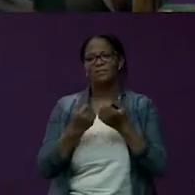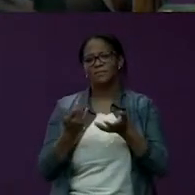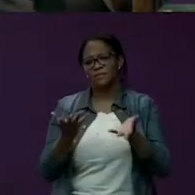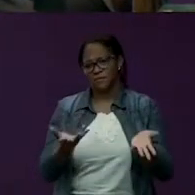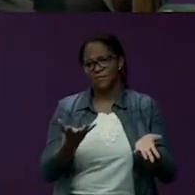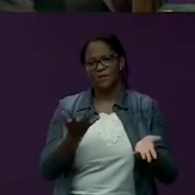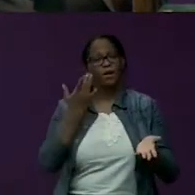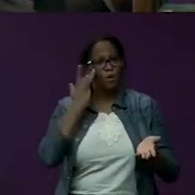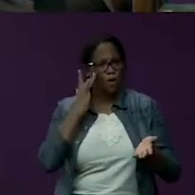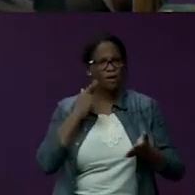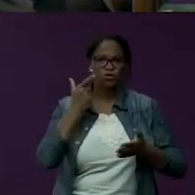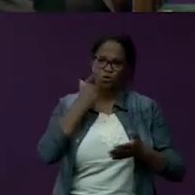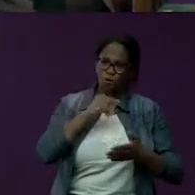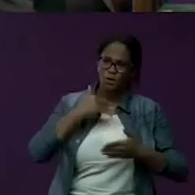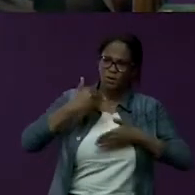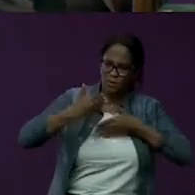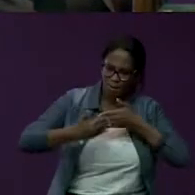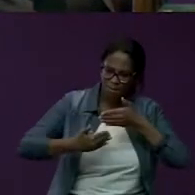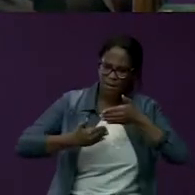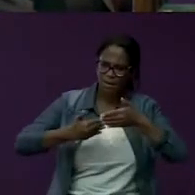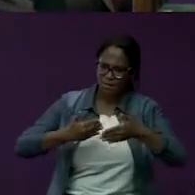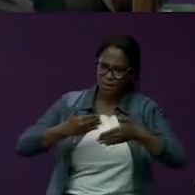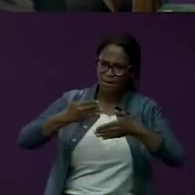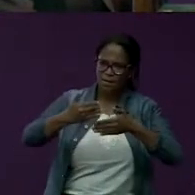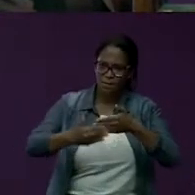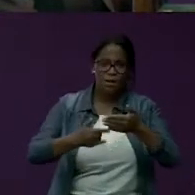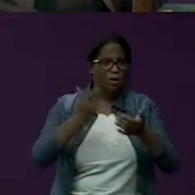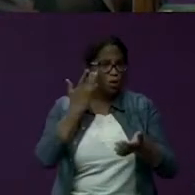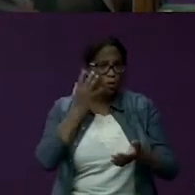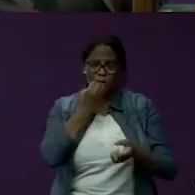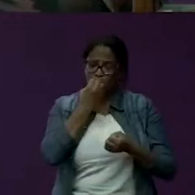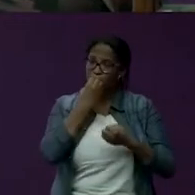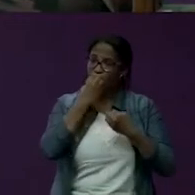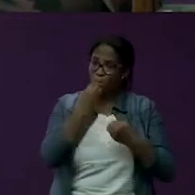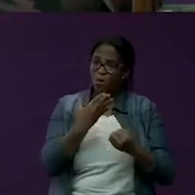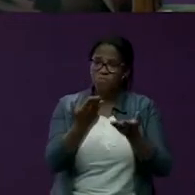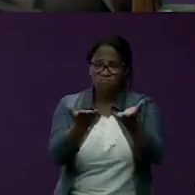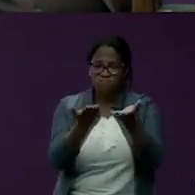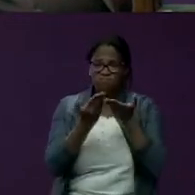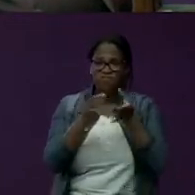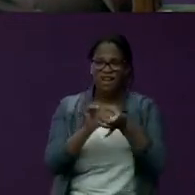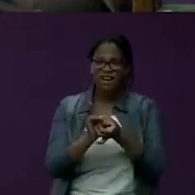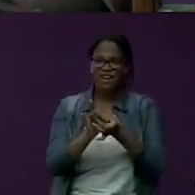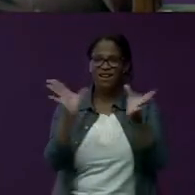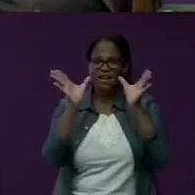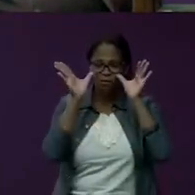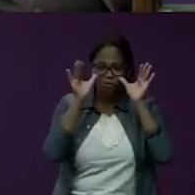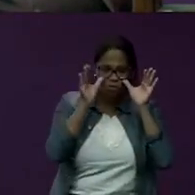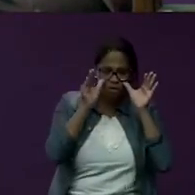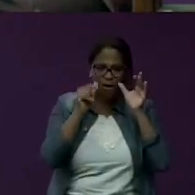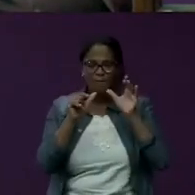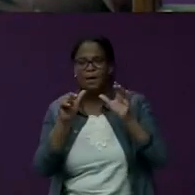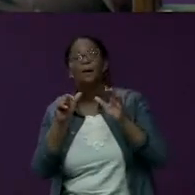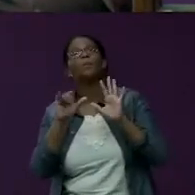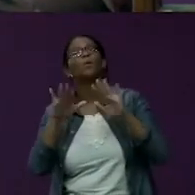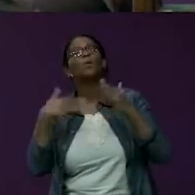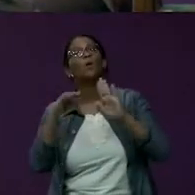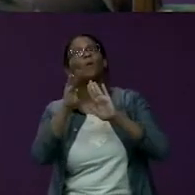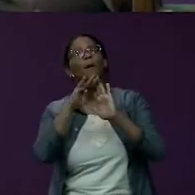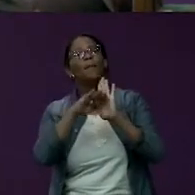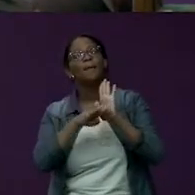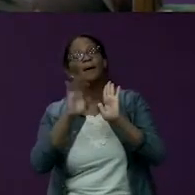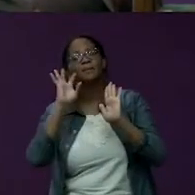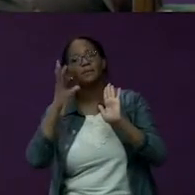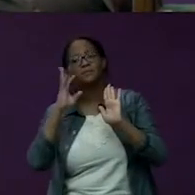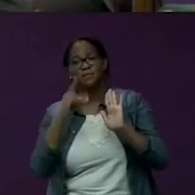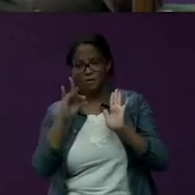acho que a gente caminhou no passado e acho que seria muito bom se a gente tivesse um melhor acesso a ele.